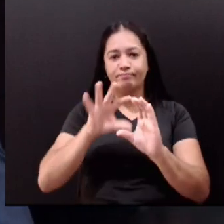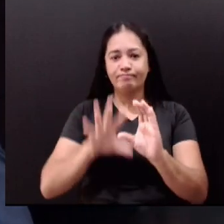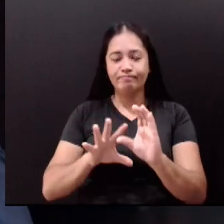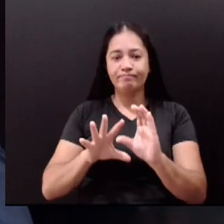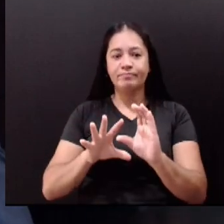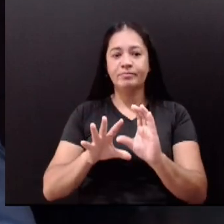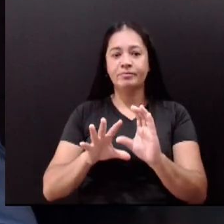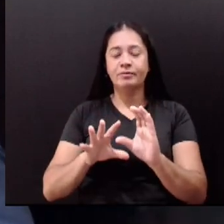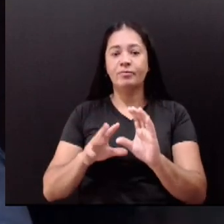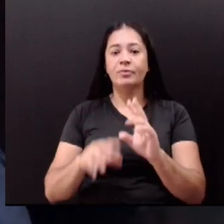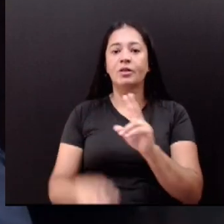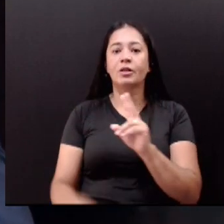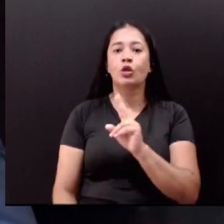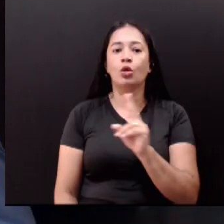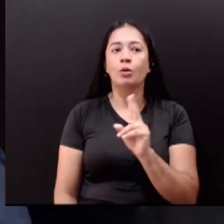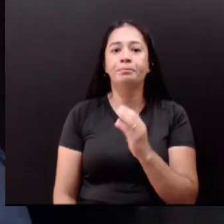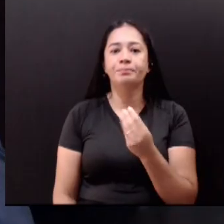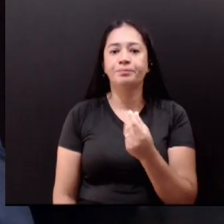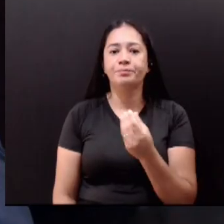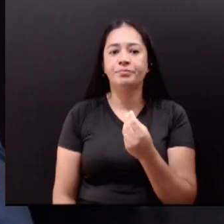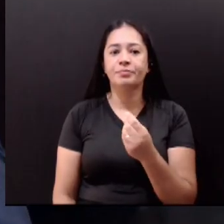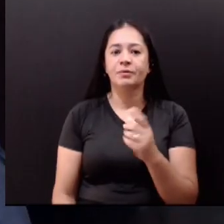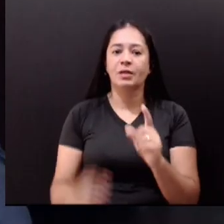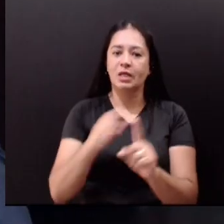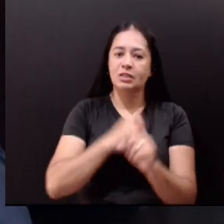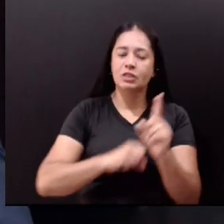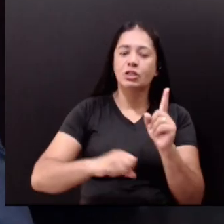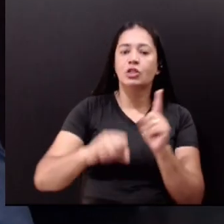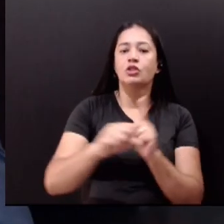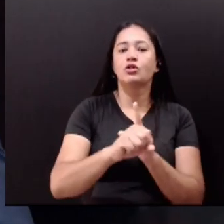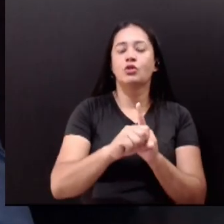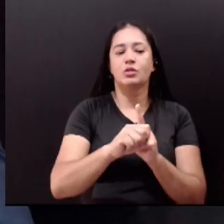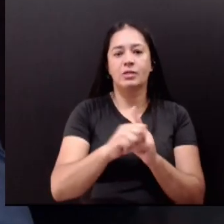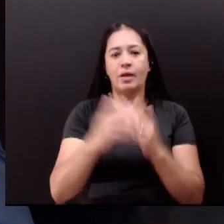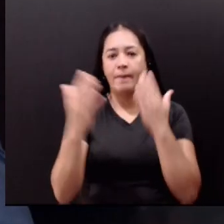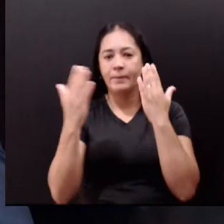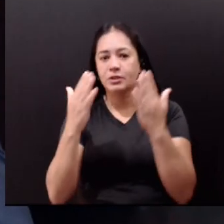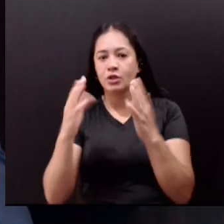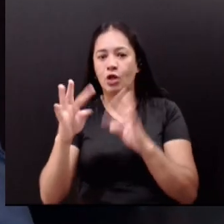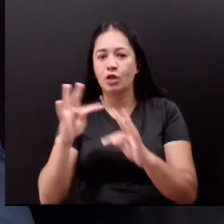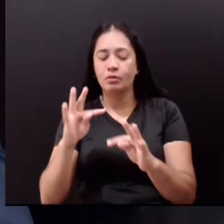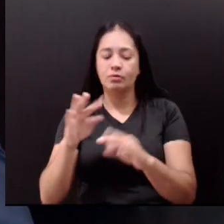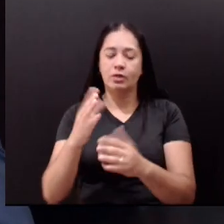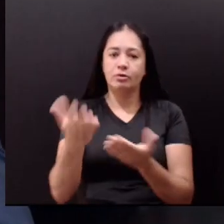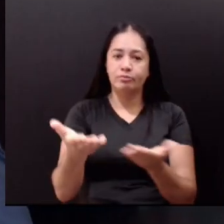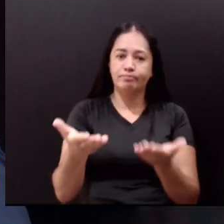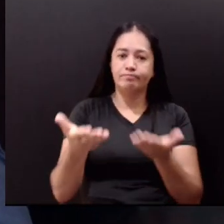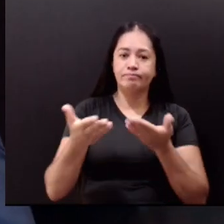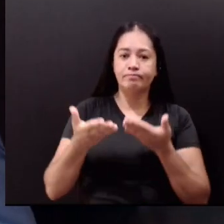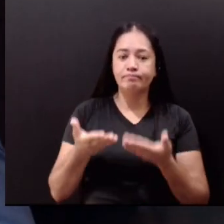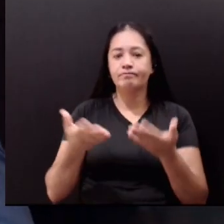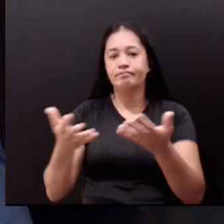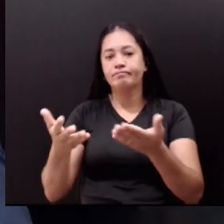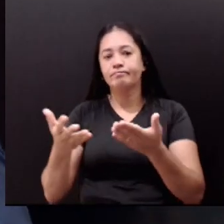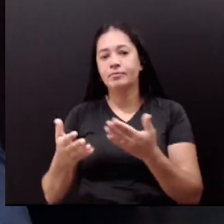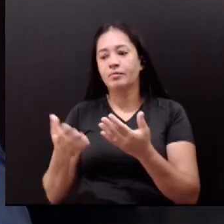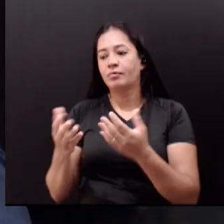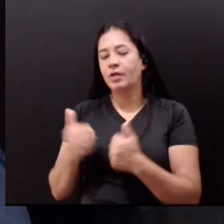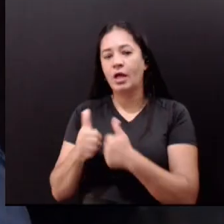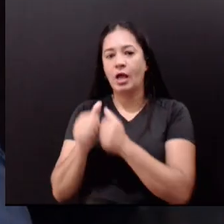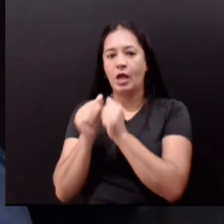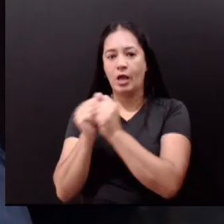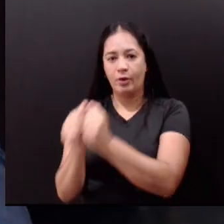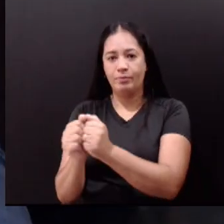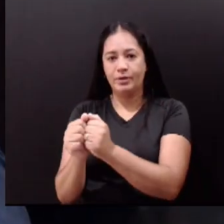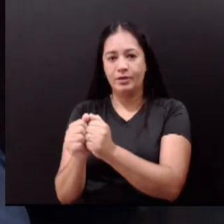chamadas, assistentes sociais, psicólogos, terapeutas, para fazer todo o acompanhamento. O objetivo,